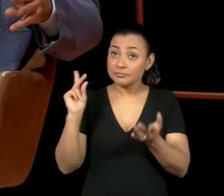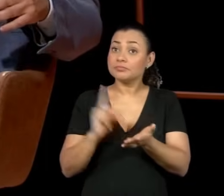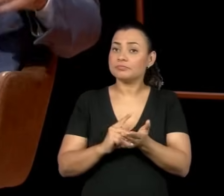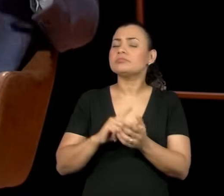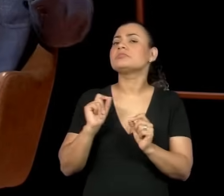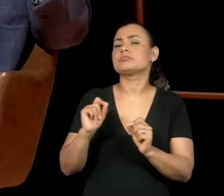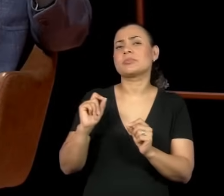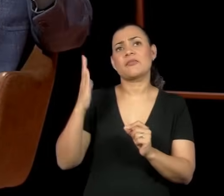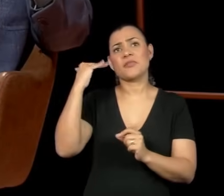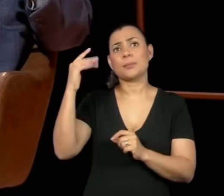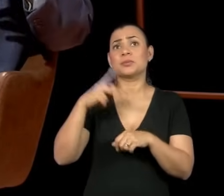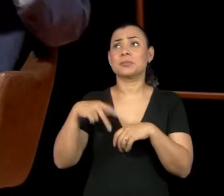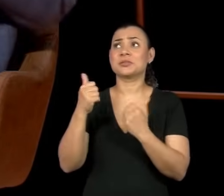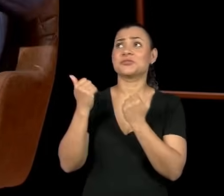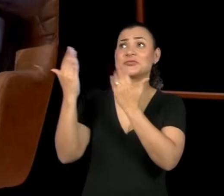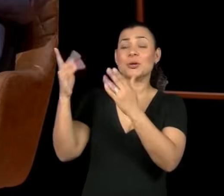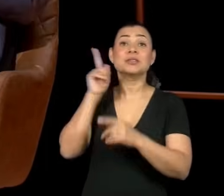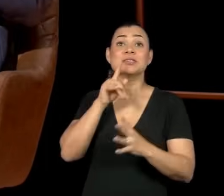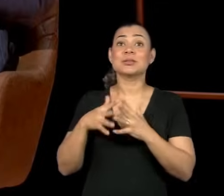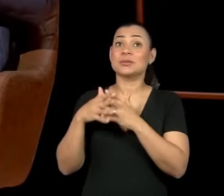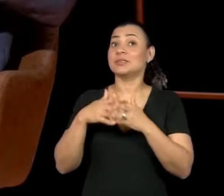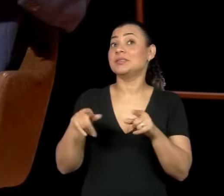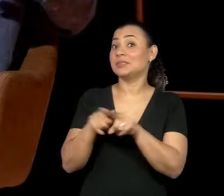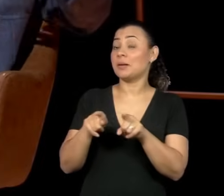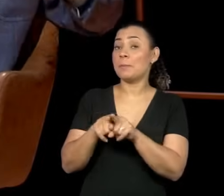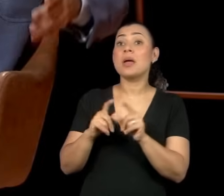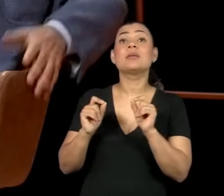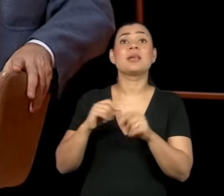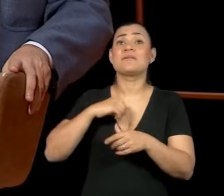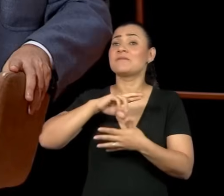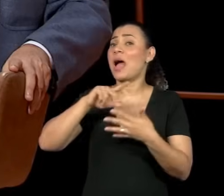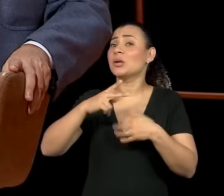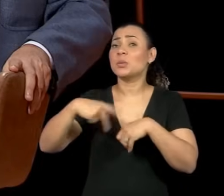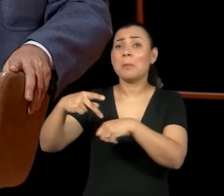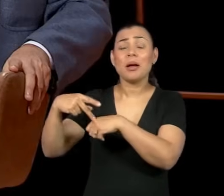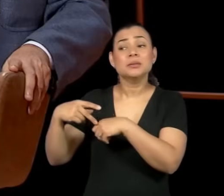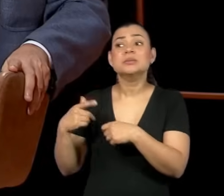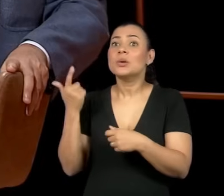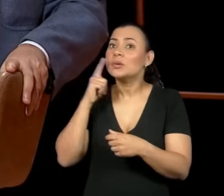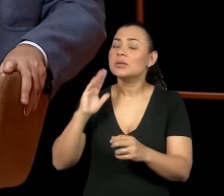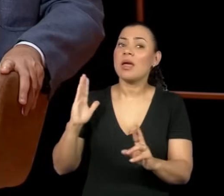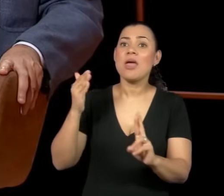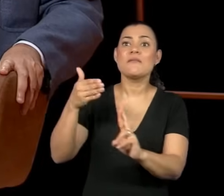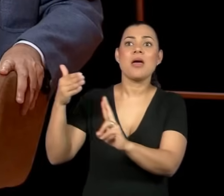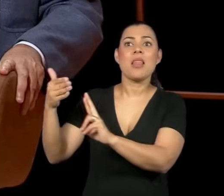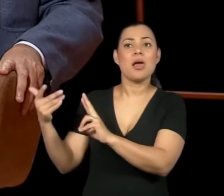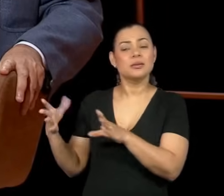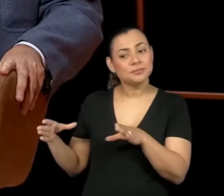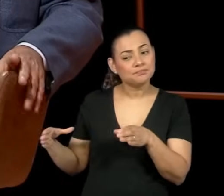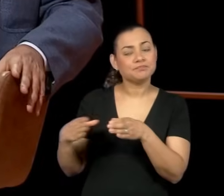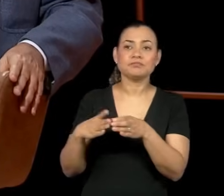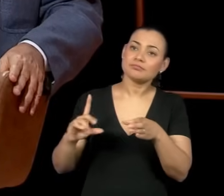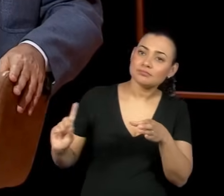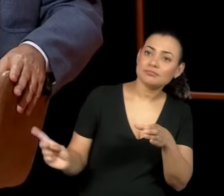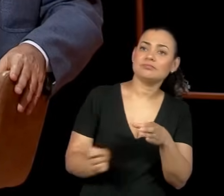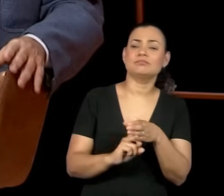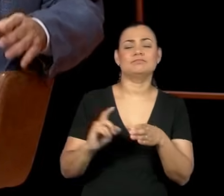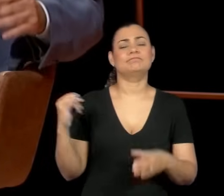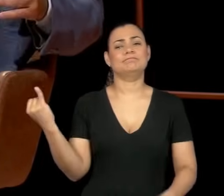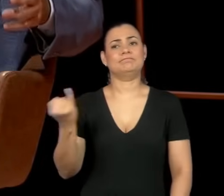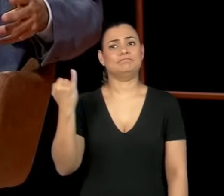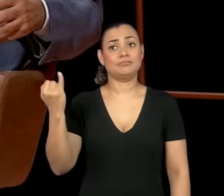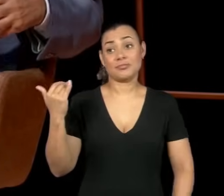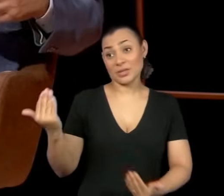grandes intérpretes nos Estados Unidos, na Armênia, que podem fazer parte desse clube e são excepcionais. É